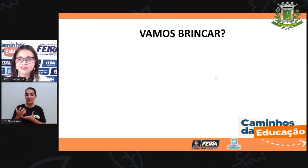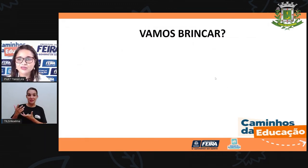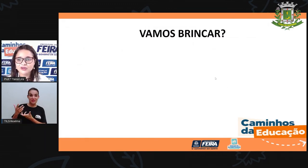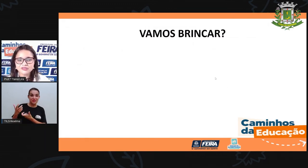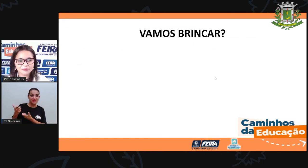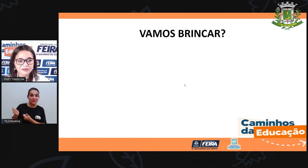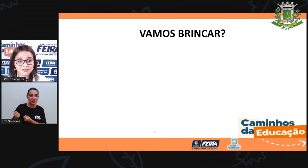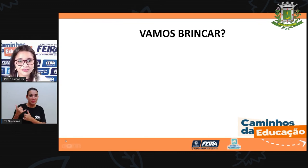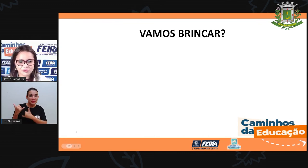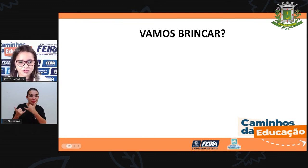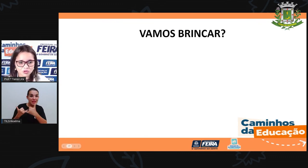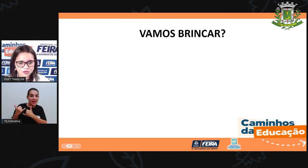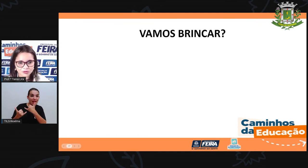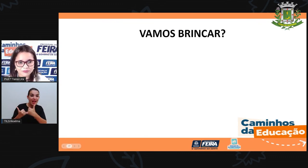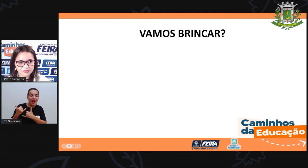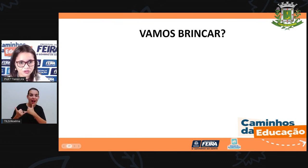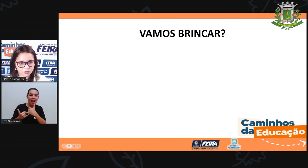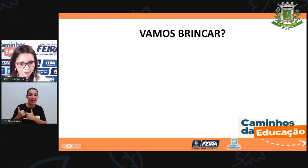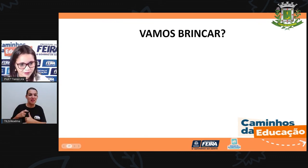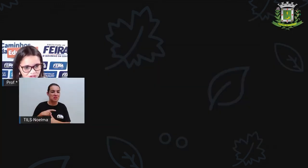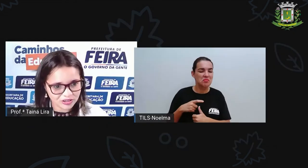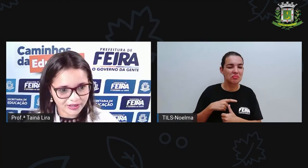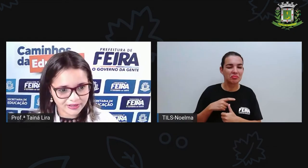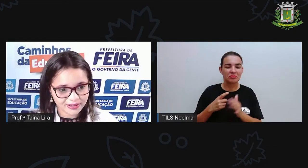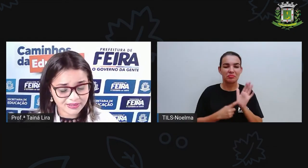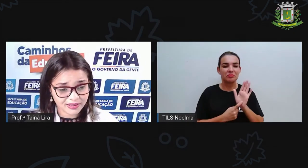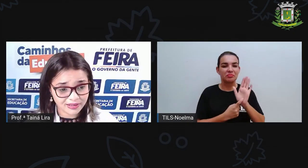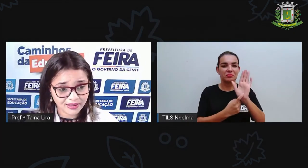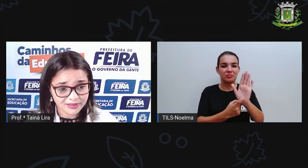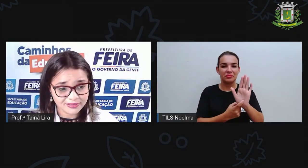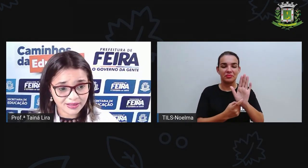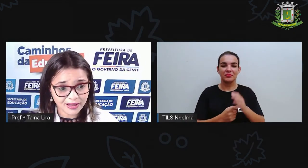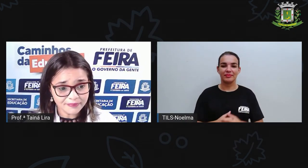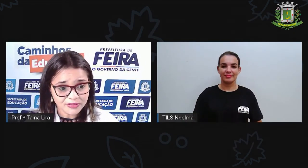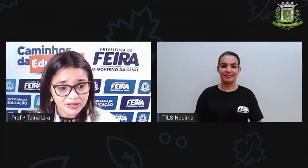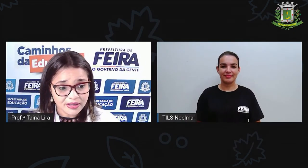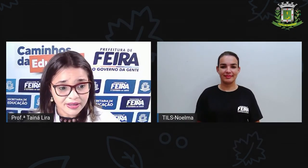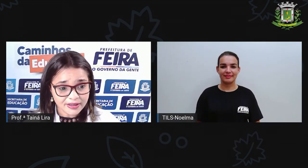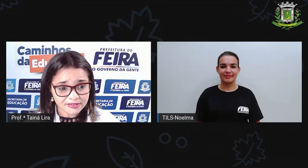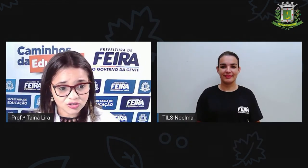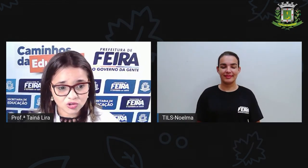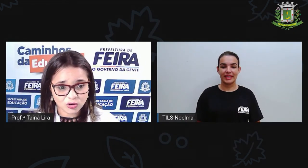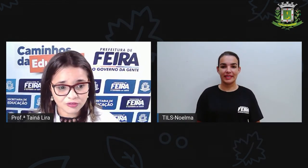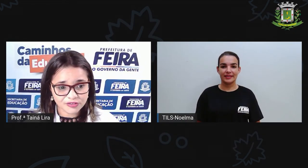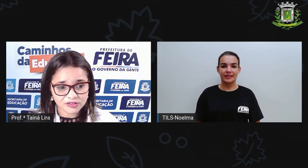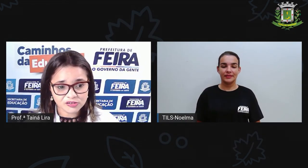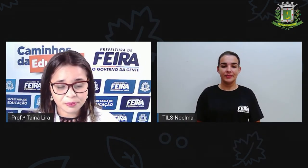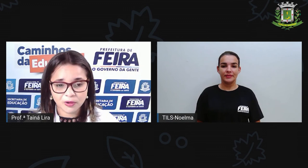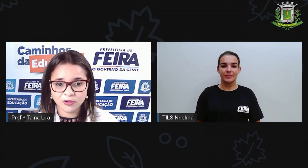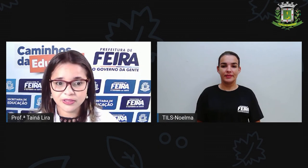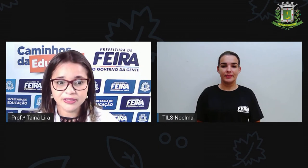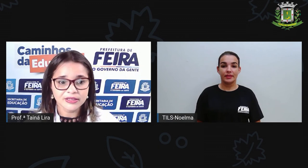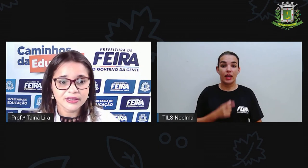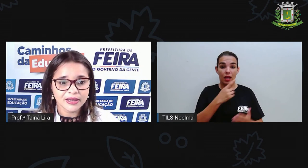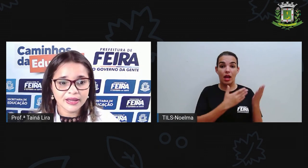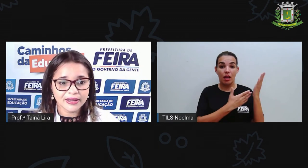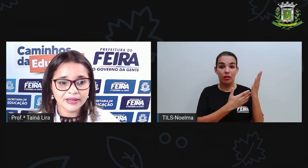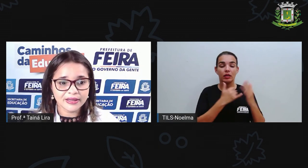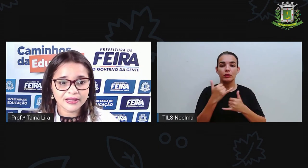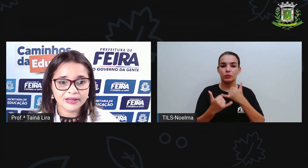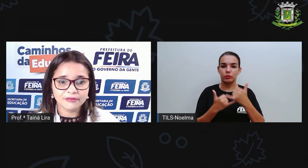trouxe para vocês um joguinho, deixa eu compartilhar aqui a tela, tá? Esse jogo vocês podem